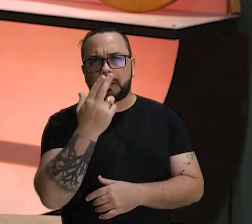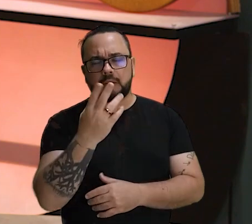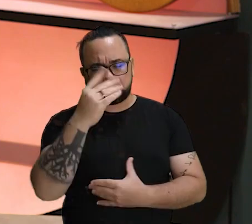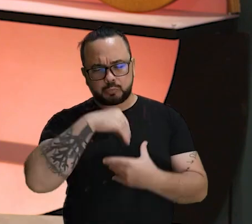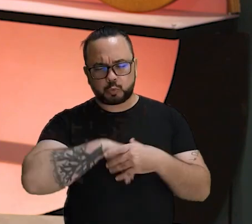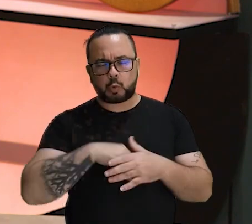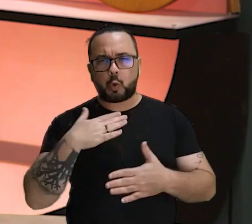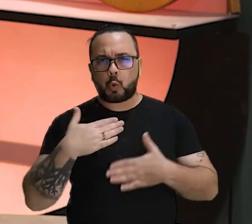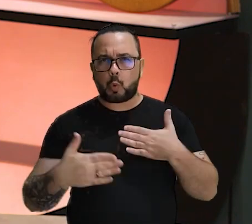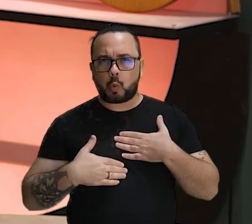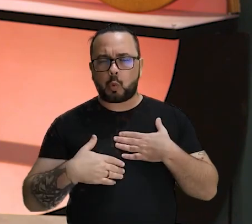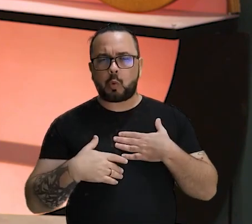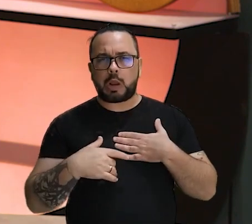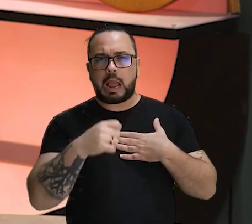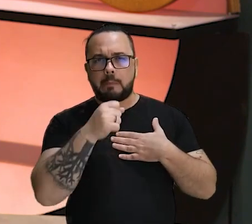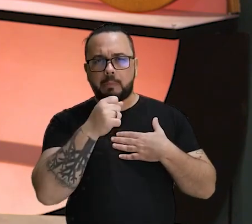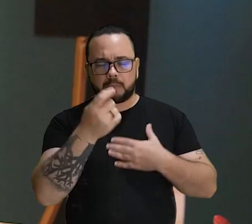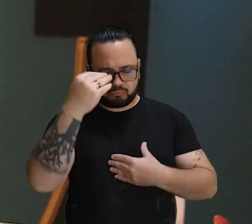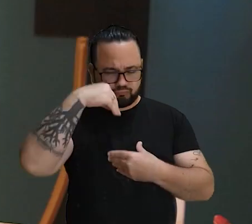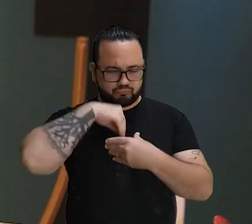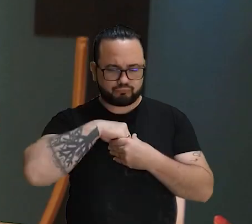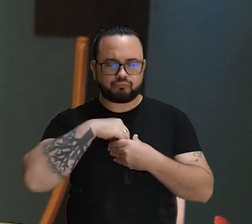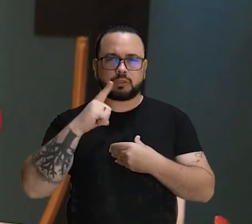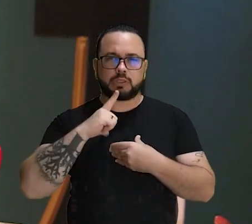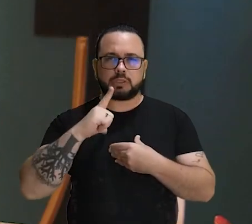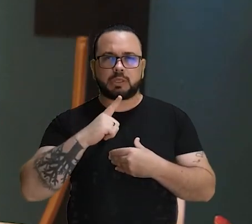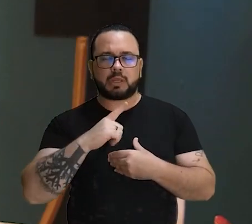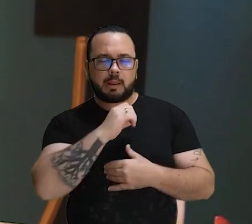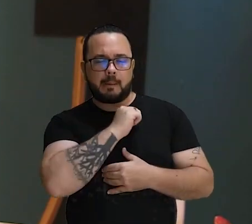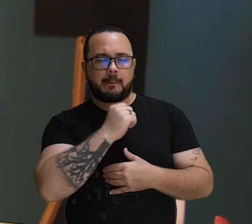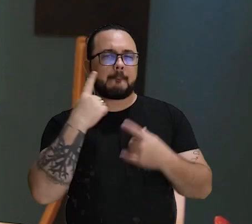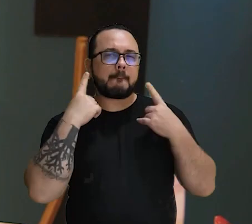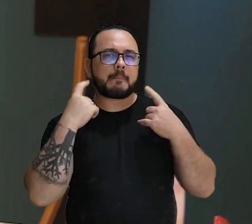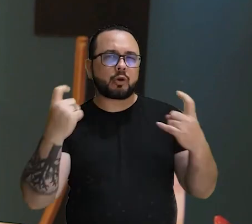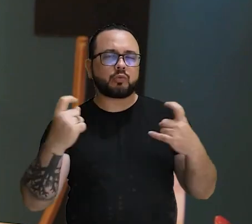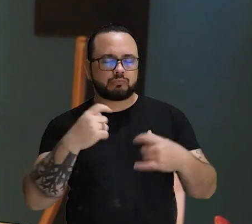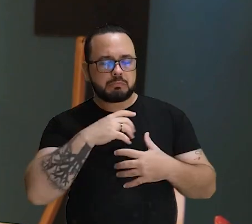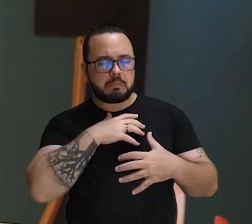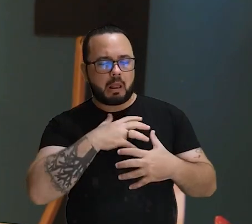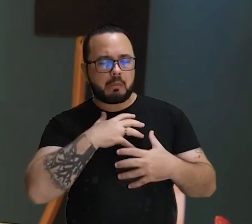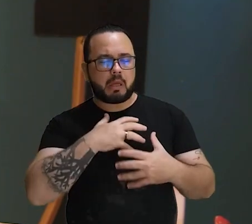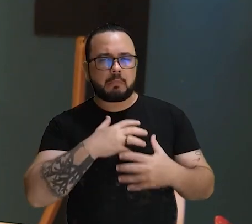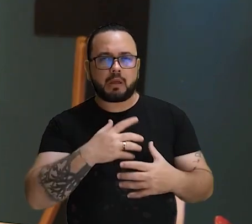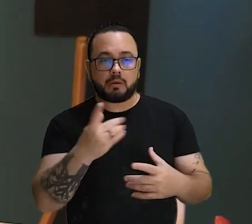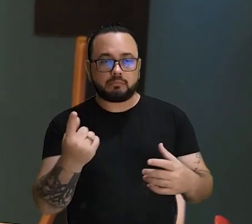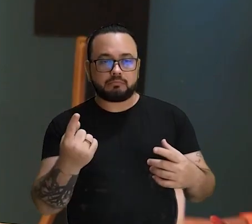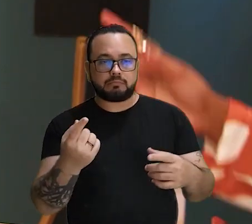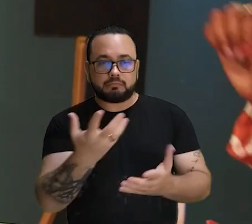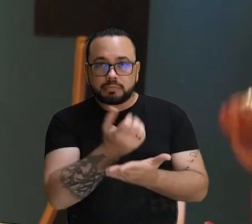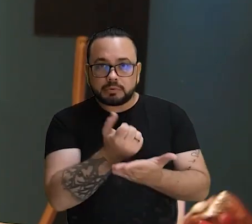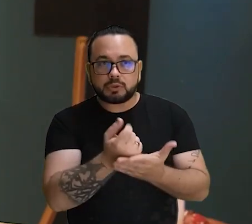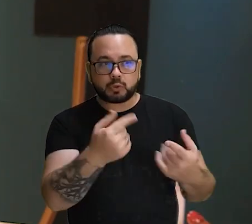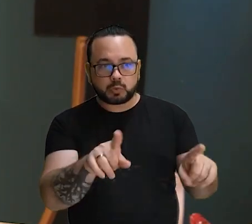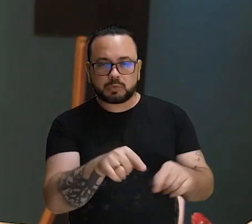fosse quase dentro do corpo humano, como se tivesse um microfone dentro da gente, assim. Que a música fala coração, músculo, seja forte, suporte.